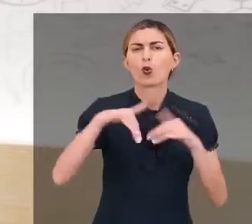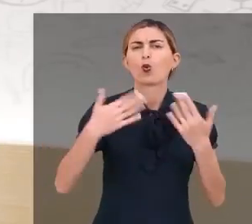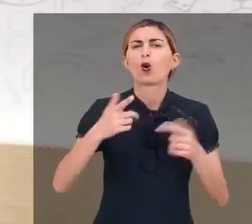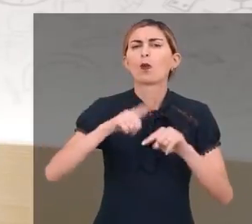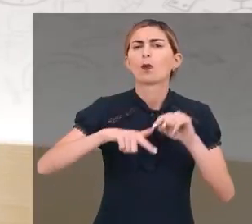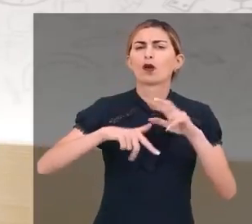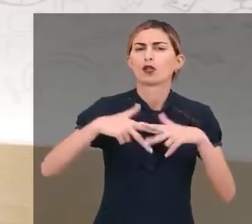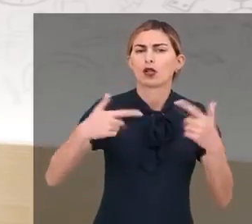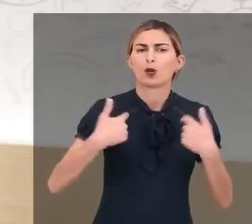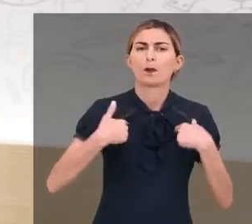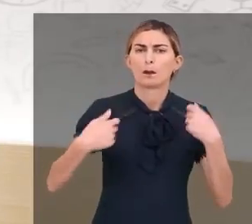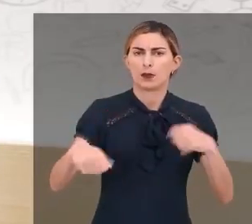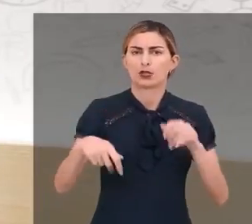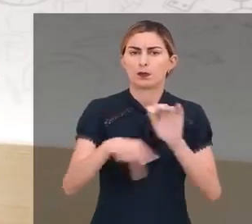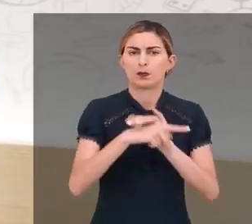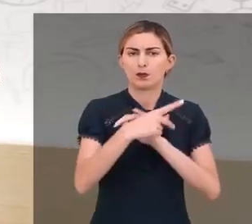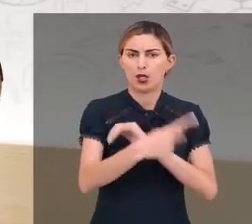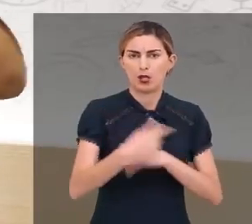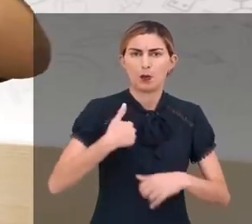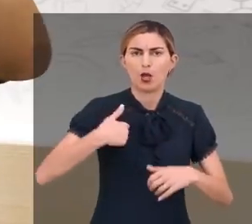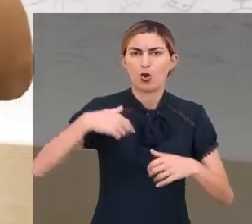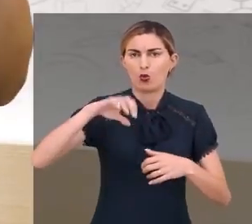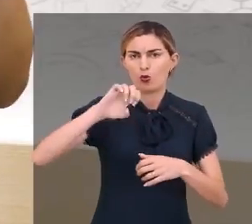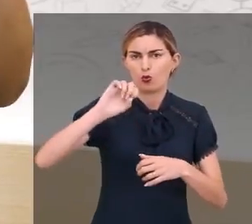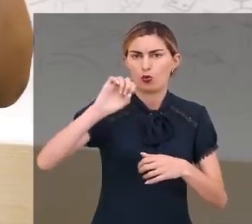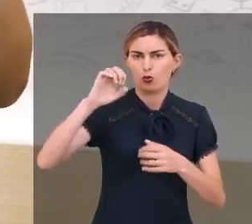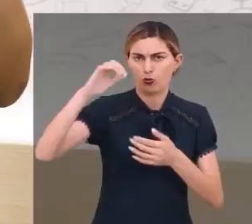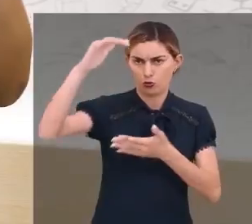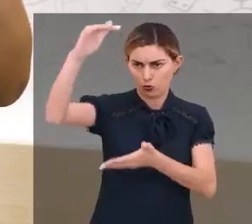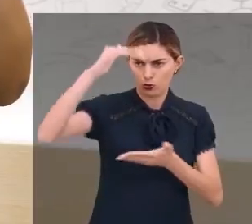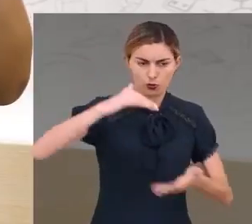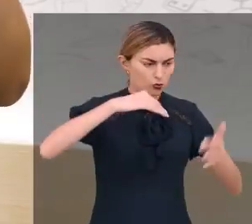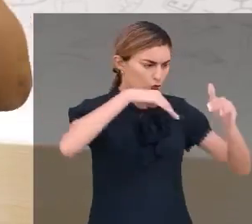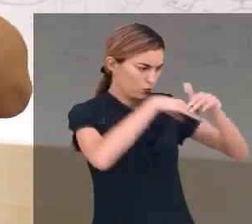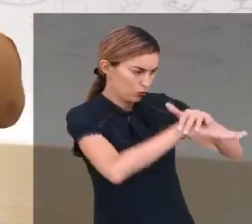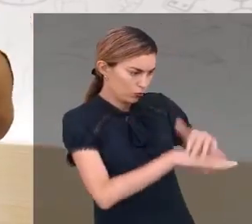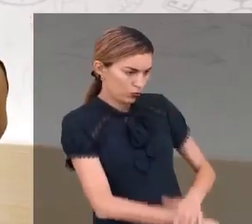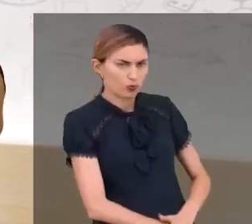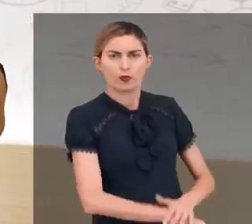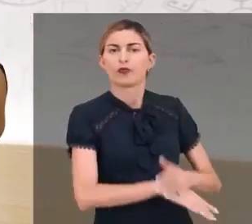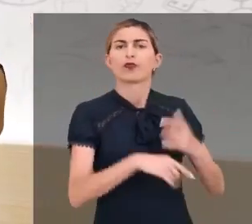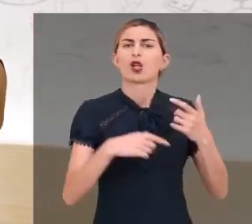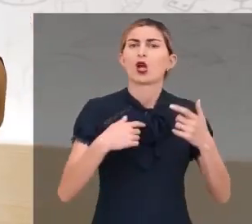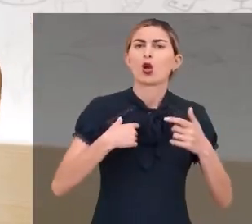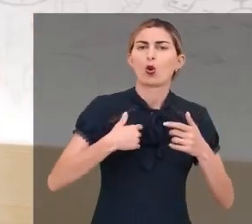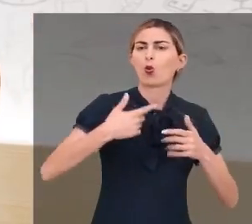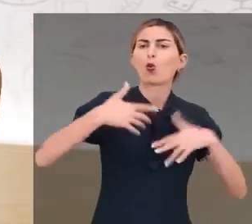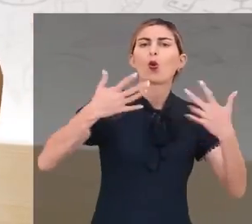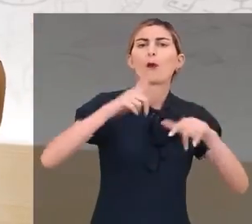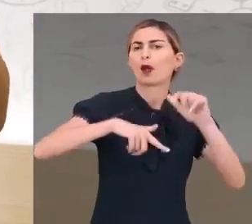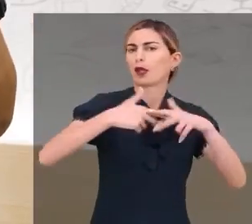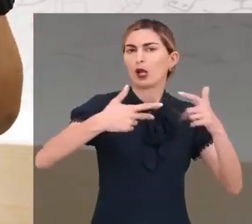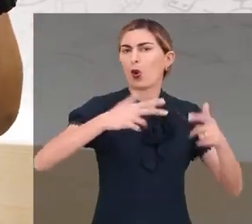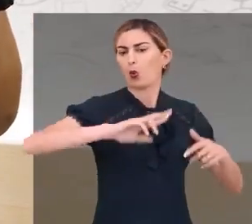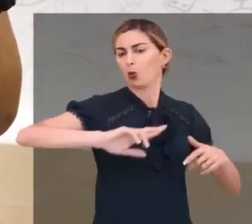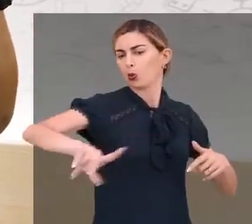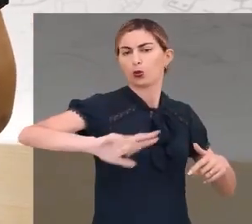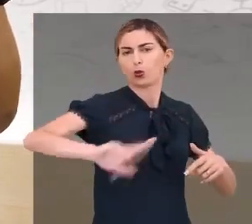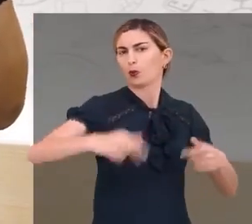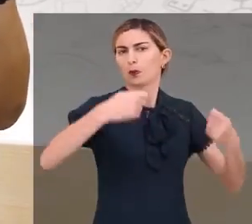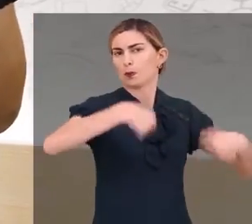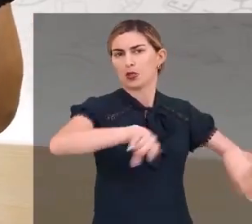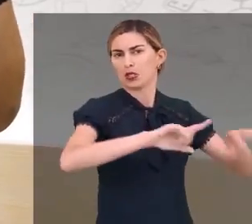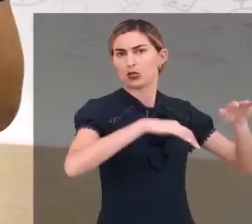entender quais materiais deverão fazer parte do meu estoque e quais os materiais que não necessariamente